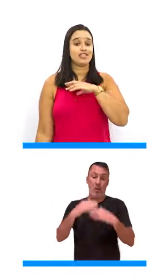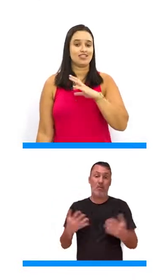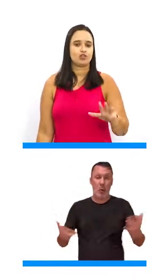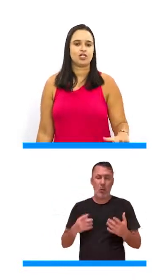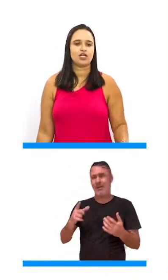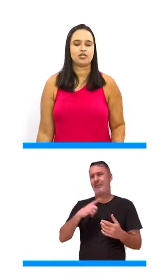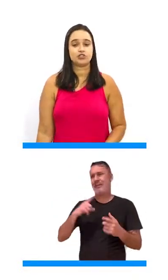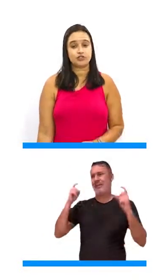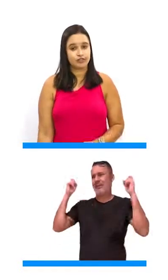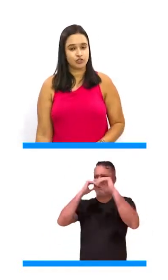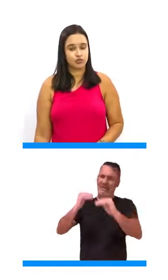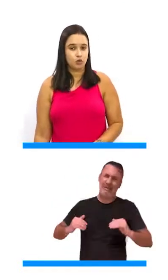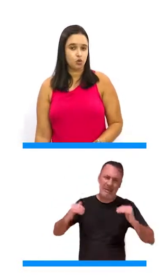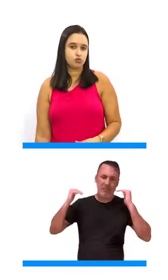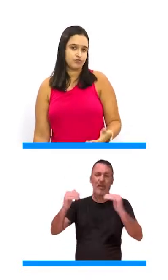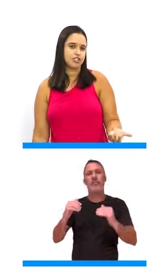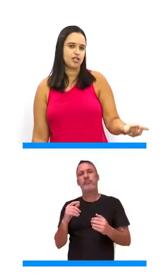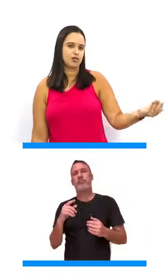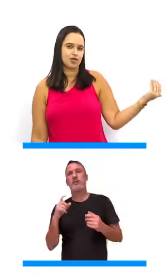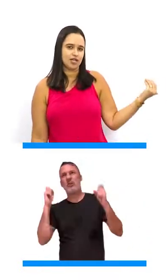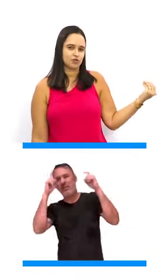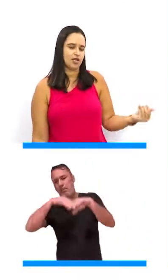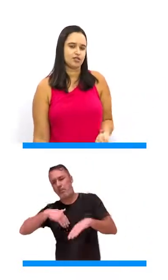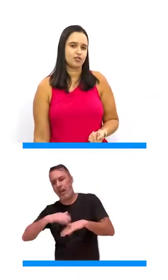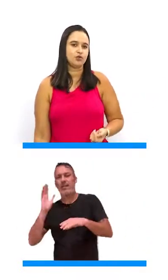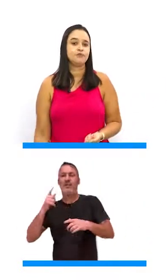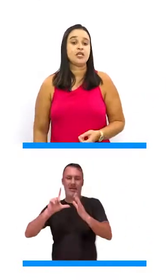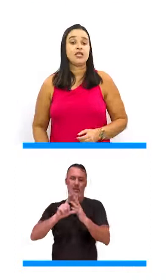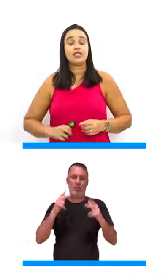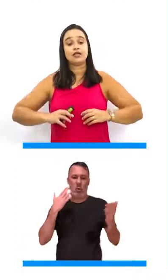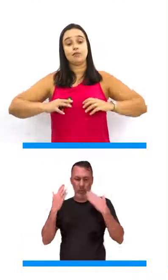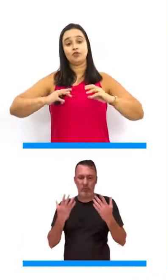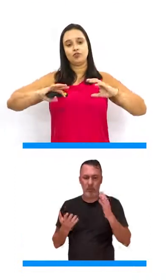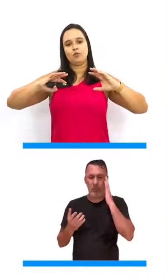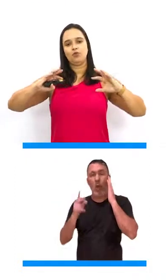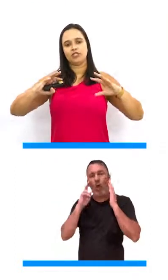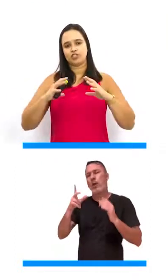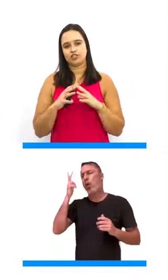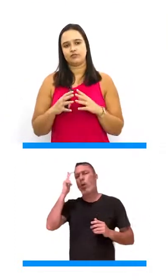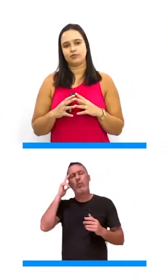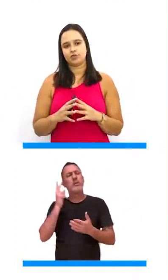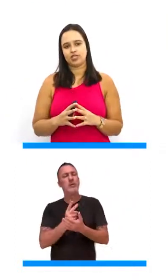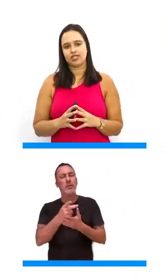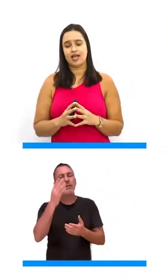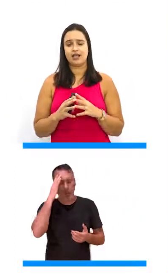estava extraordinariamente difícil. Ou dificílima, no caso lá anterior. Então, é muito comum da